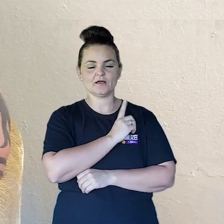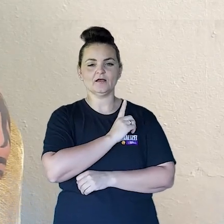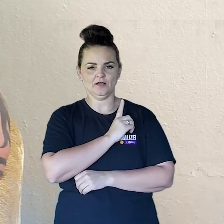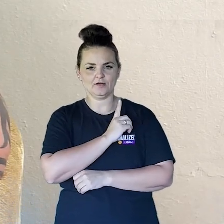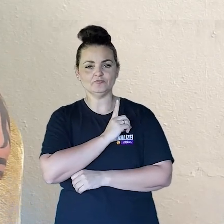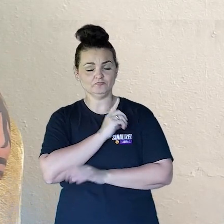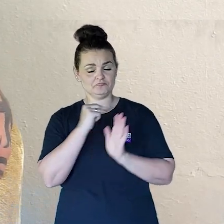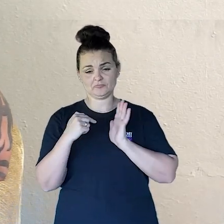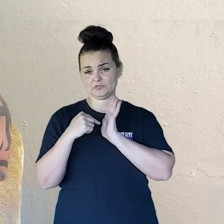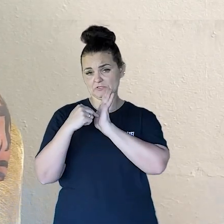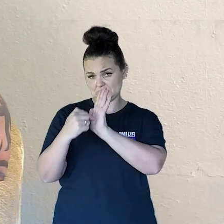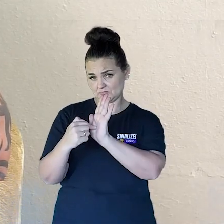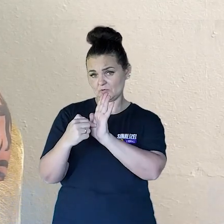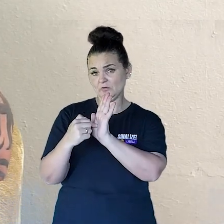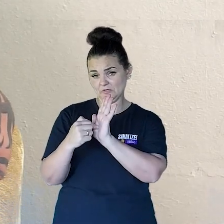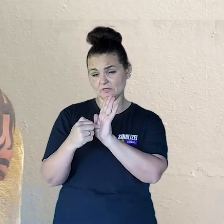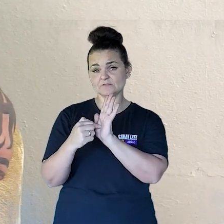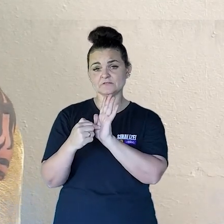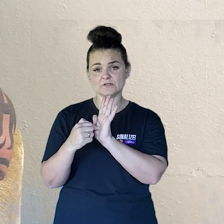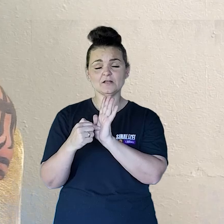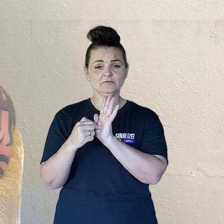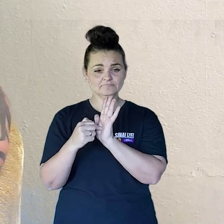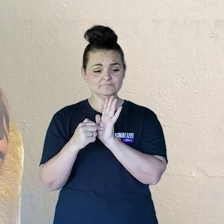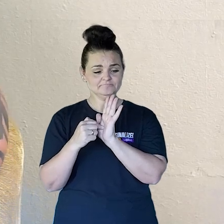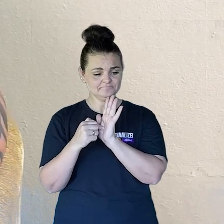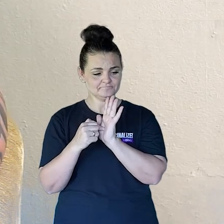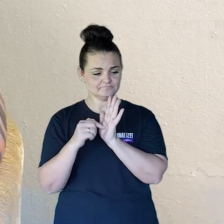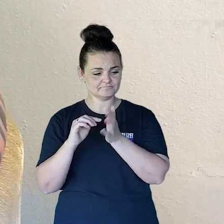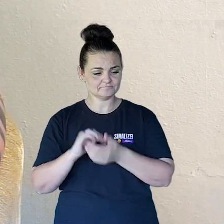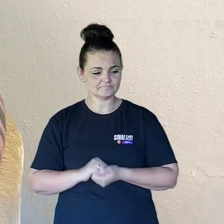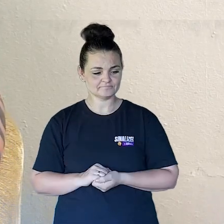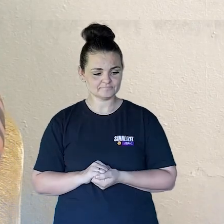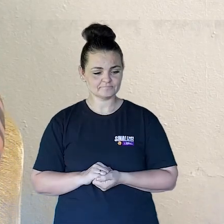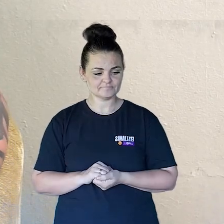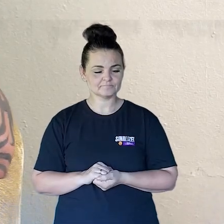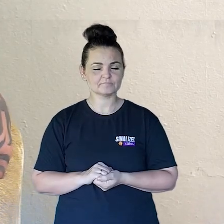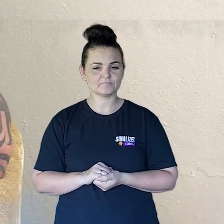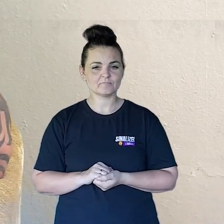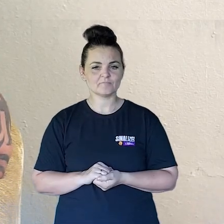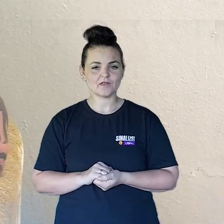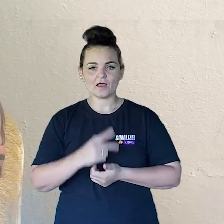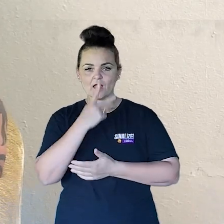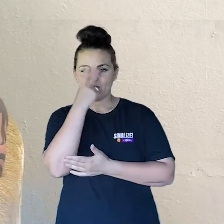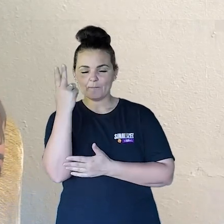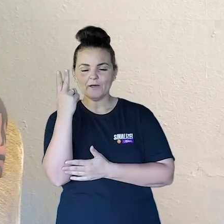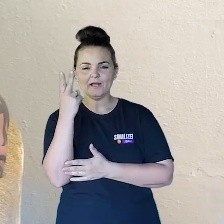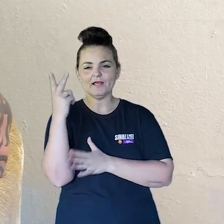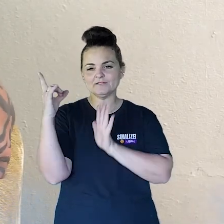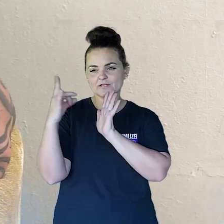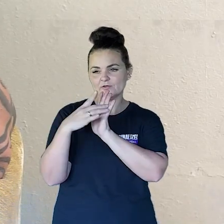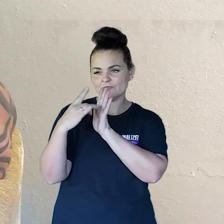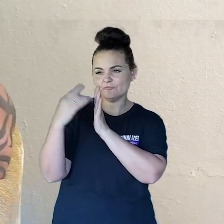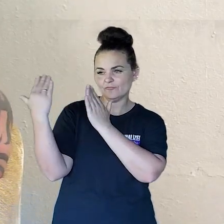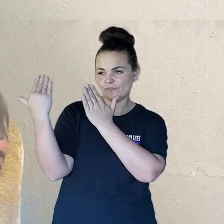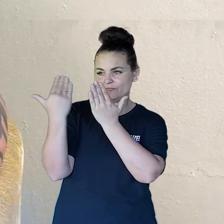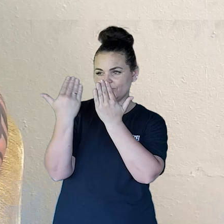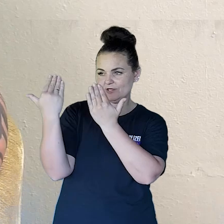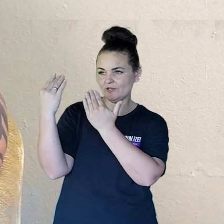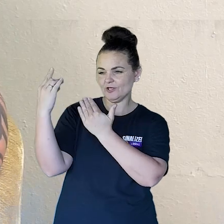expõe e a partir dali tu tá numa vidraça para escutar o que as pessoas têm que falar para